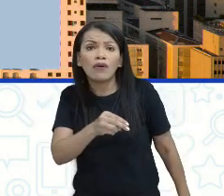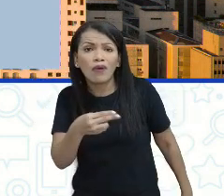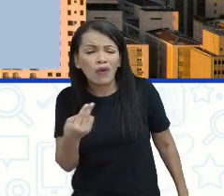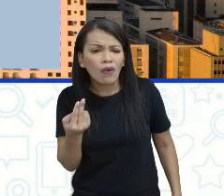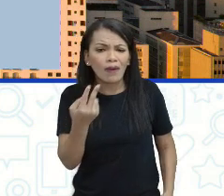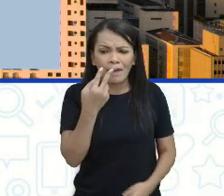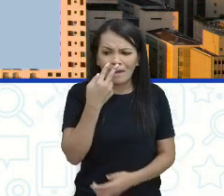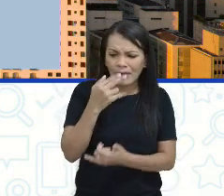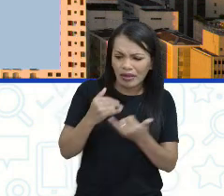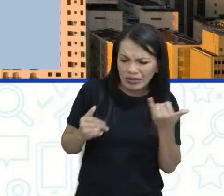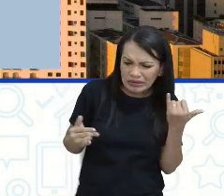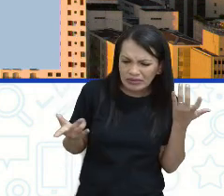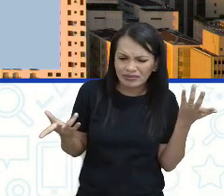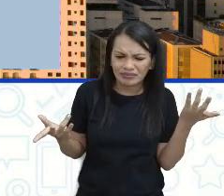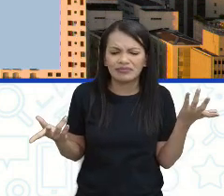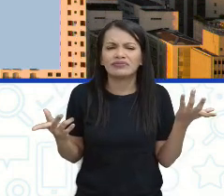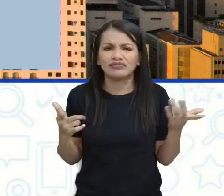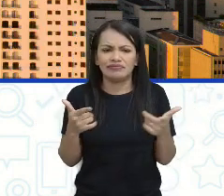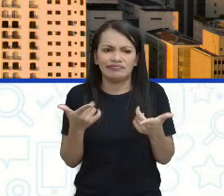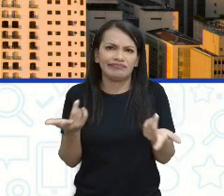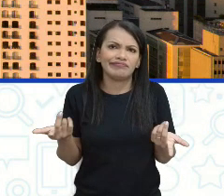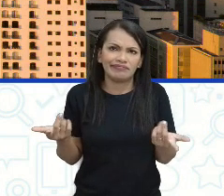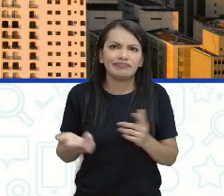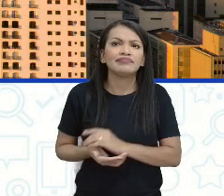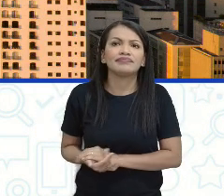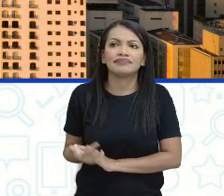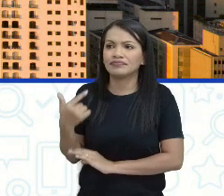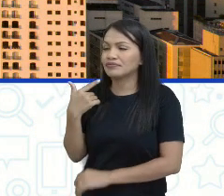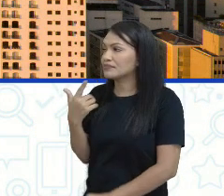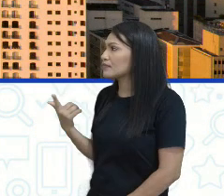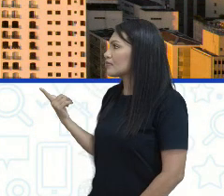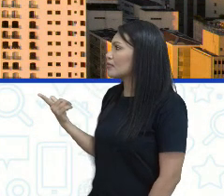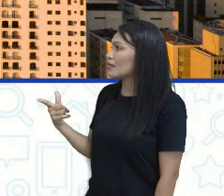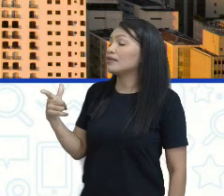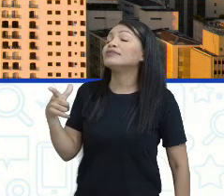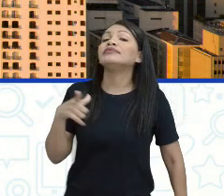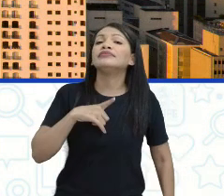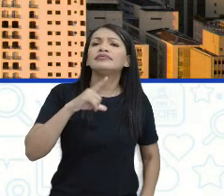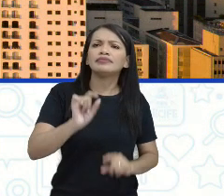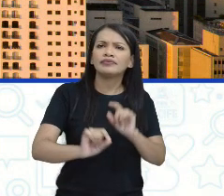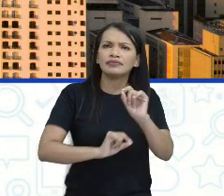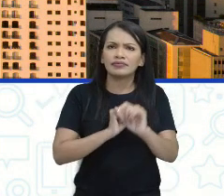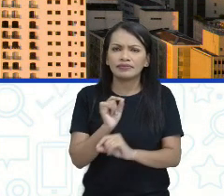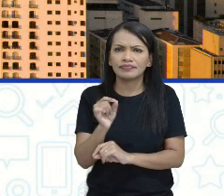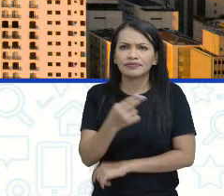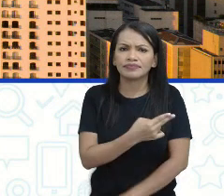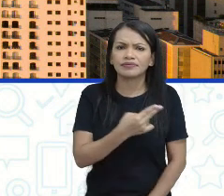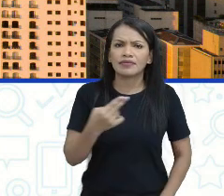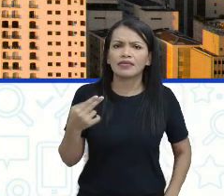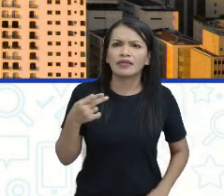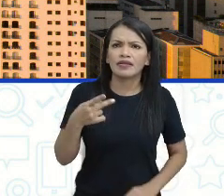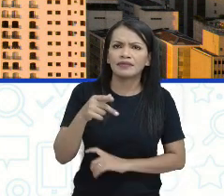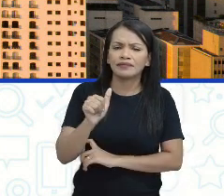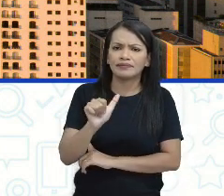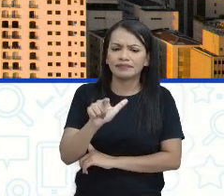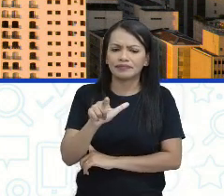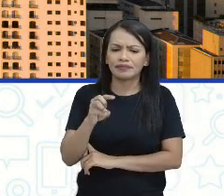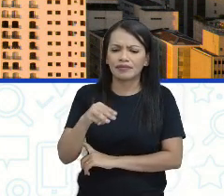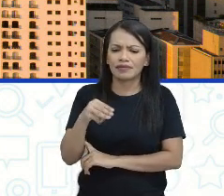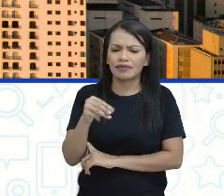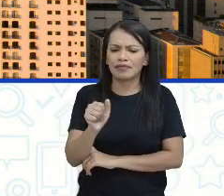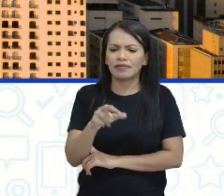quebra, uma contestação? Aqui a gente tem uma contestação, né? Ó. O nome Palmares, por exemplo, é escrito com